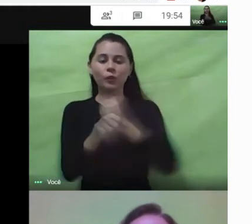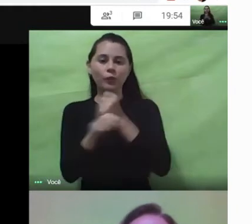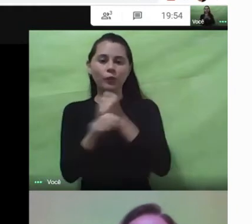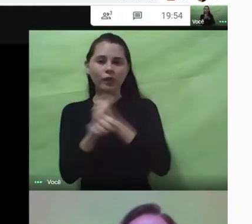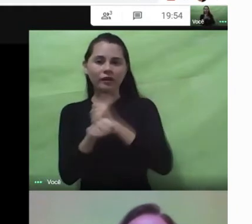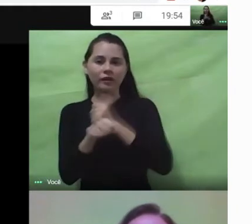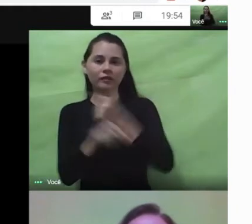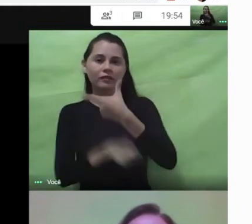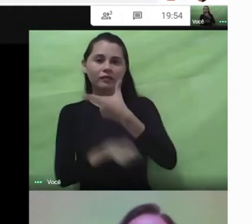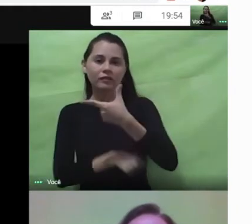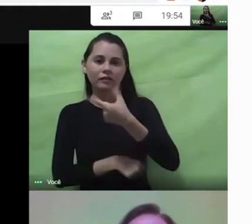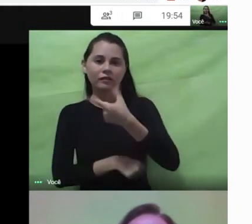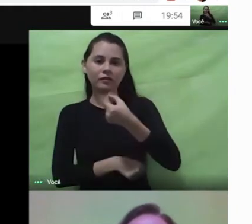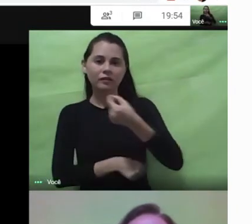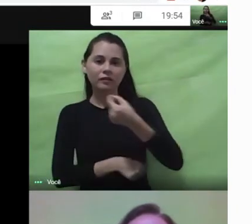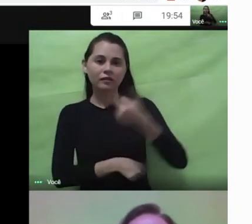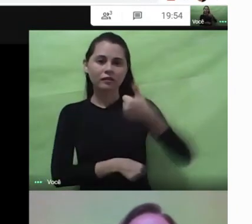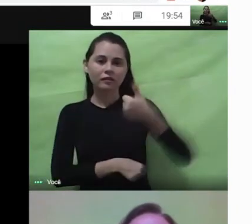2019.